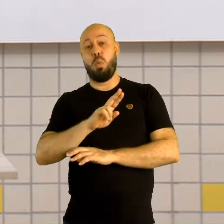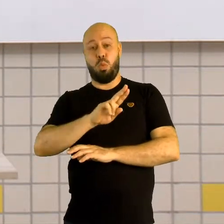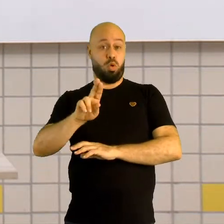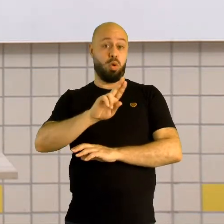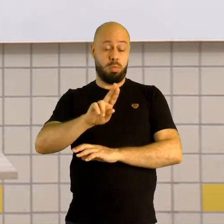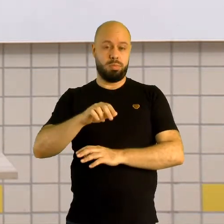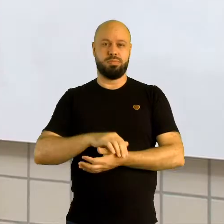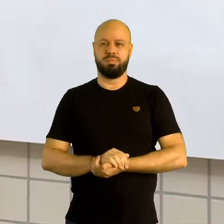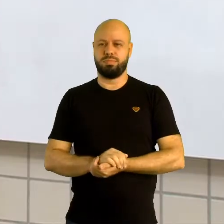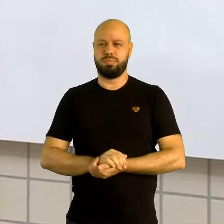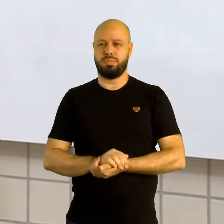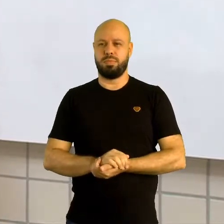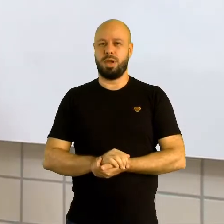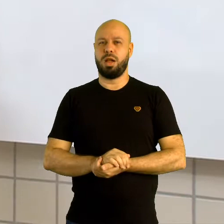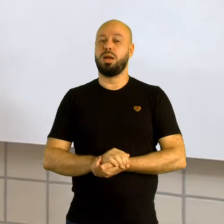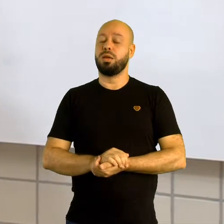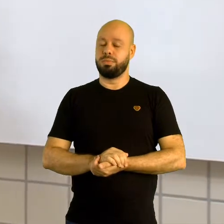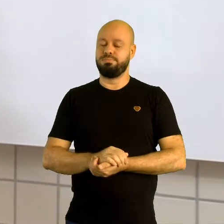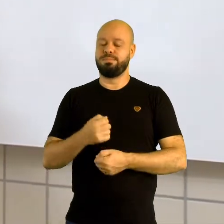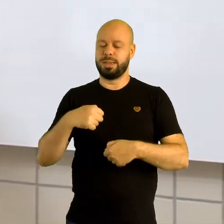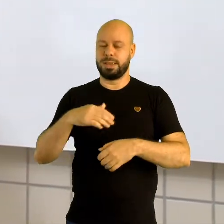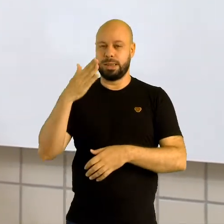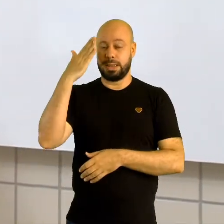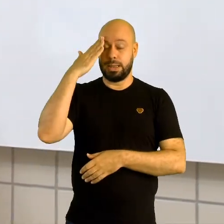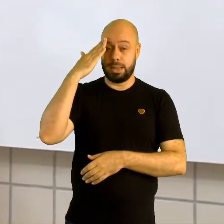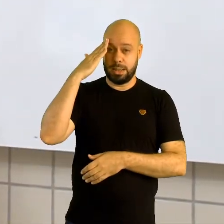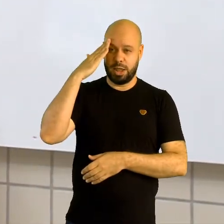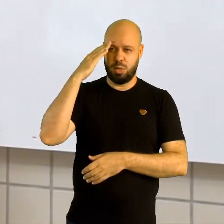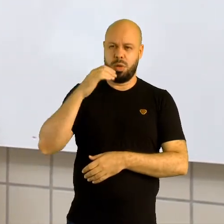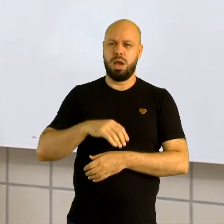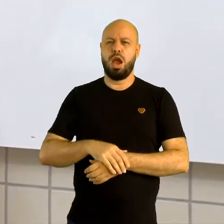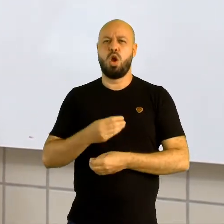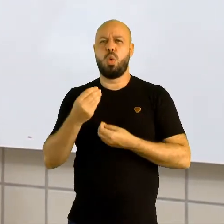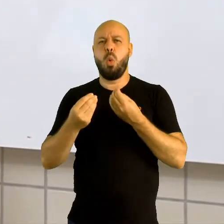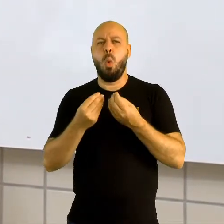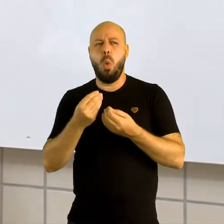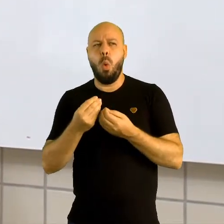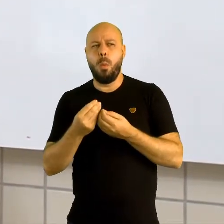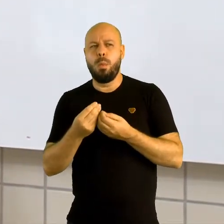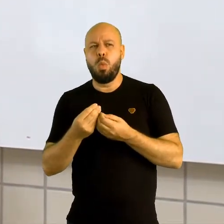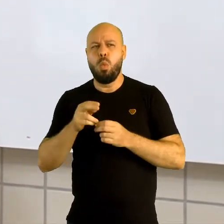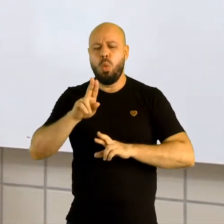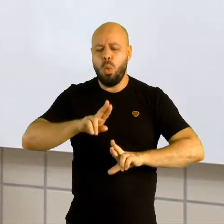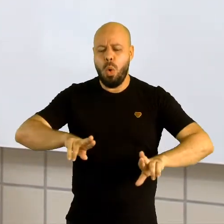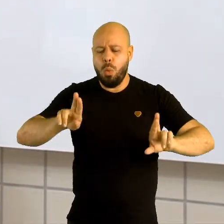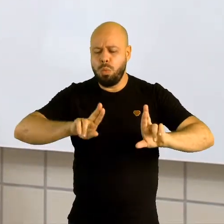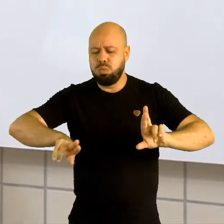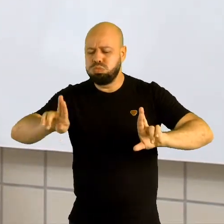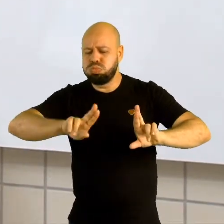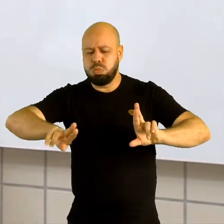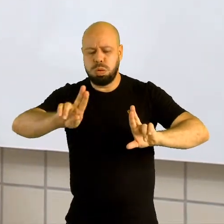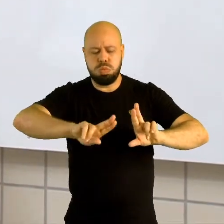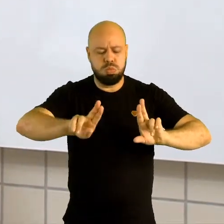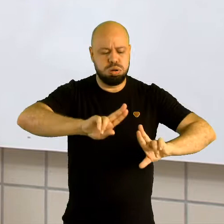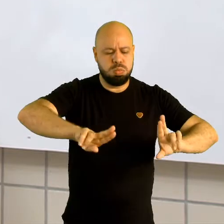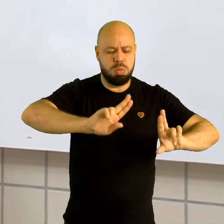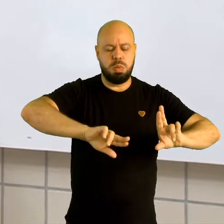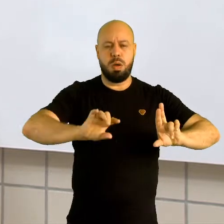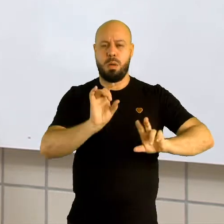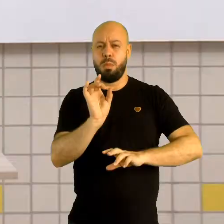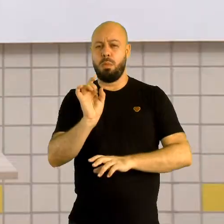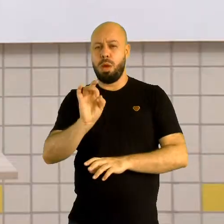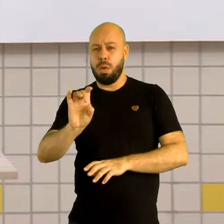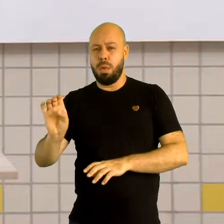questions e qual a sua aplicabilidade? Então, assim, vamos conhecê-las